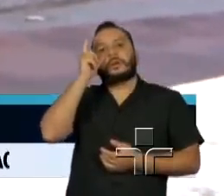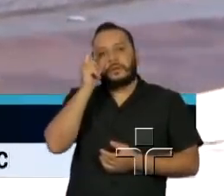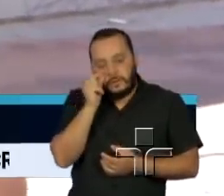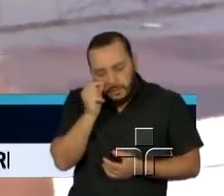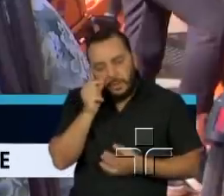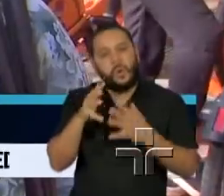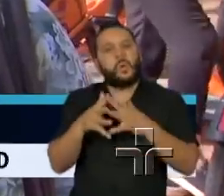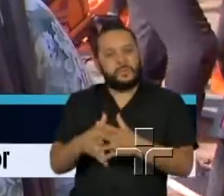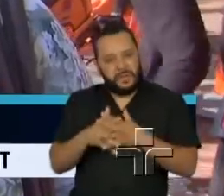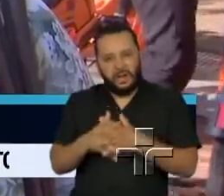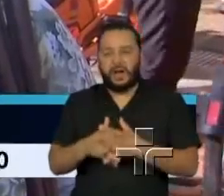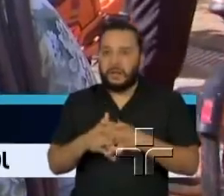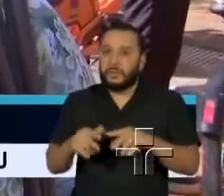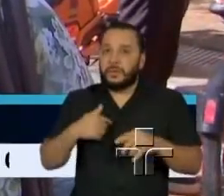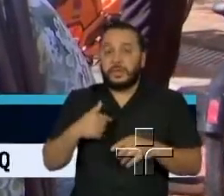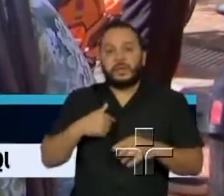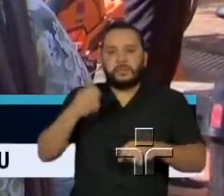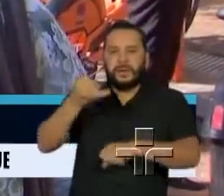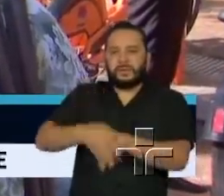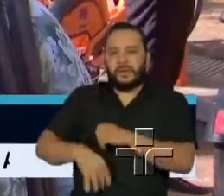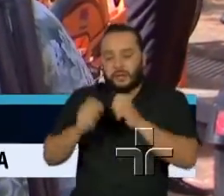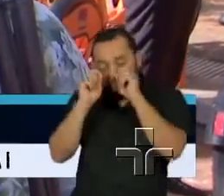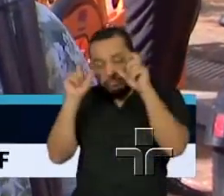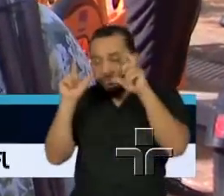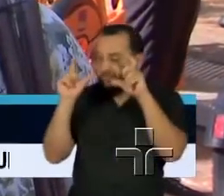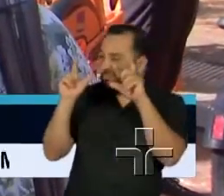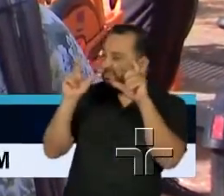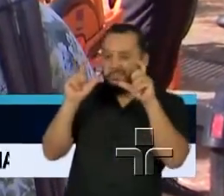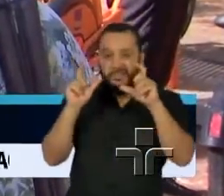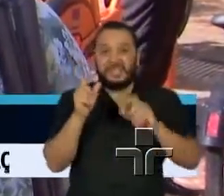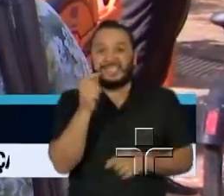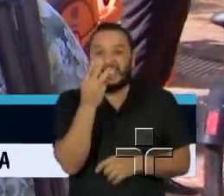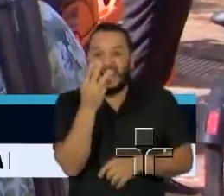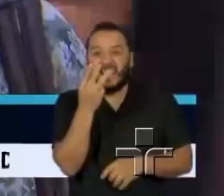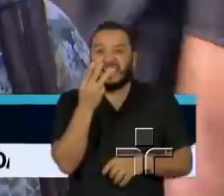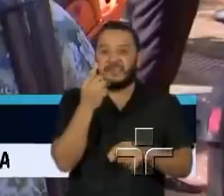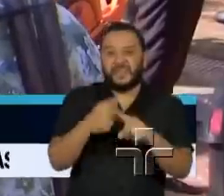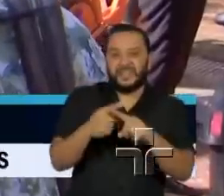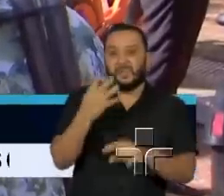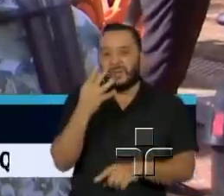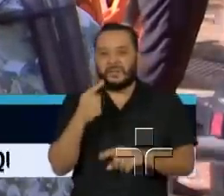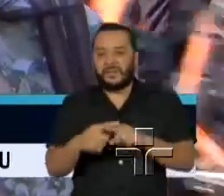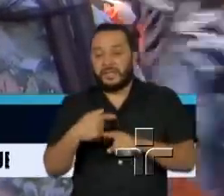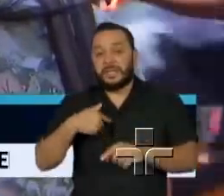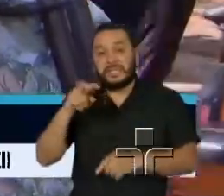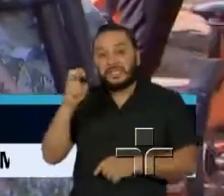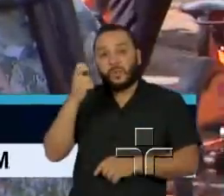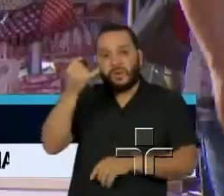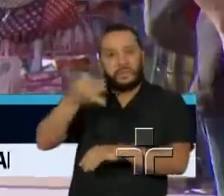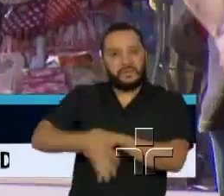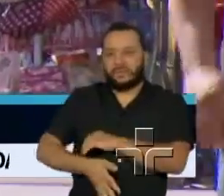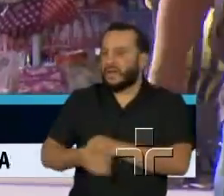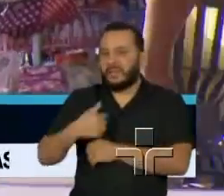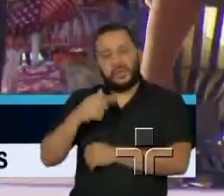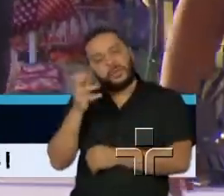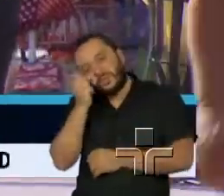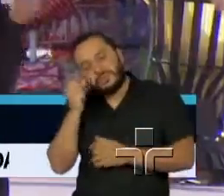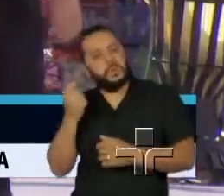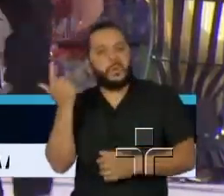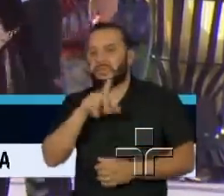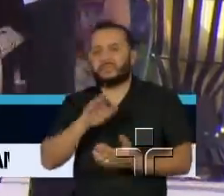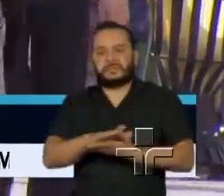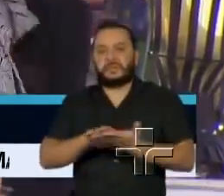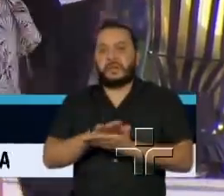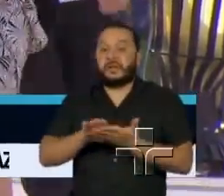meio complicado. Acordo no meio da noite, umas 3, 4 vezes. Quando é 5 horas eu não consigo dormir mais. Aí, encarar